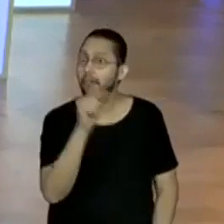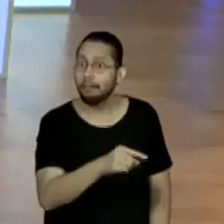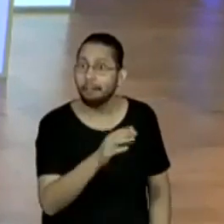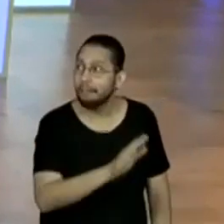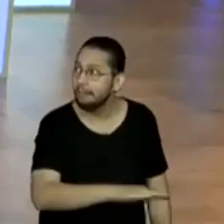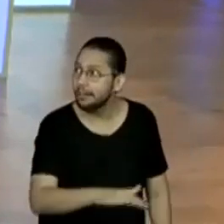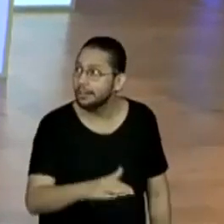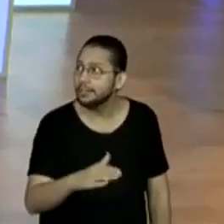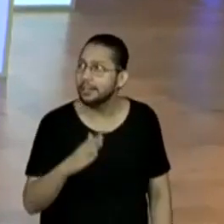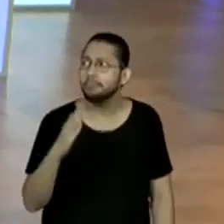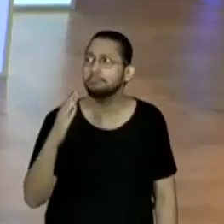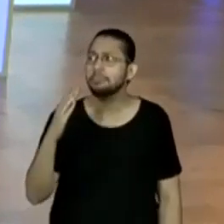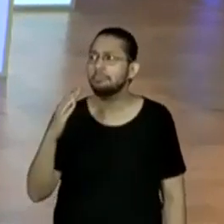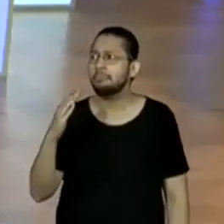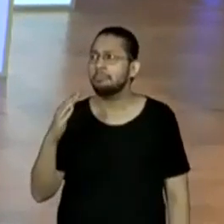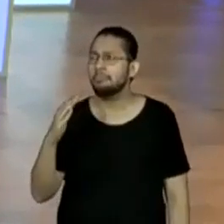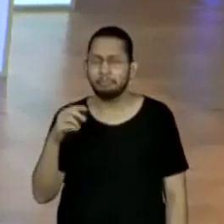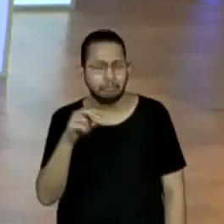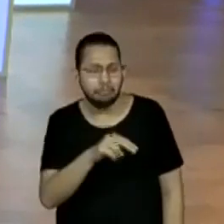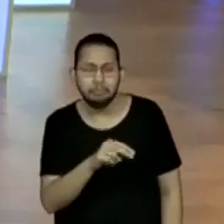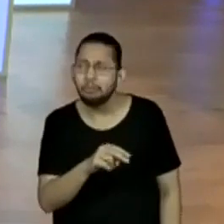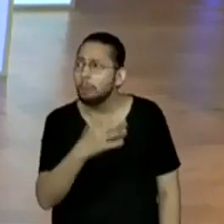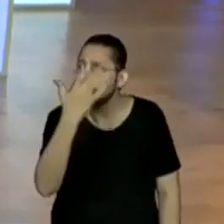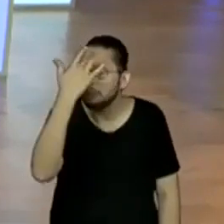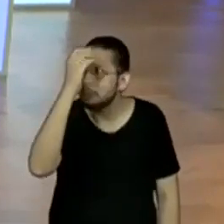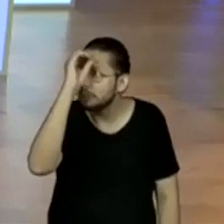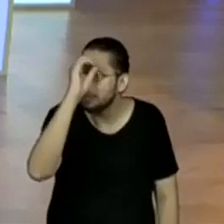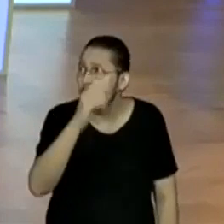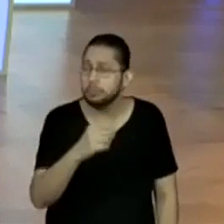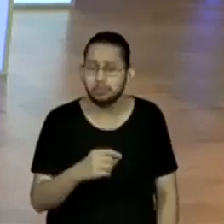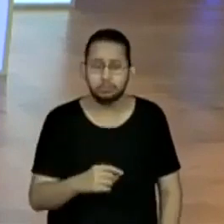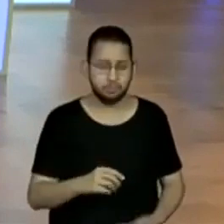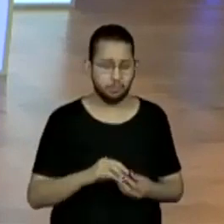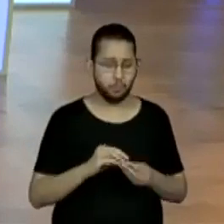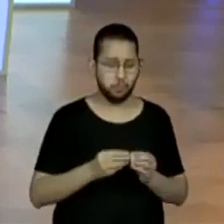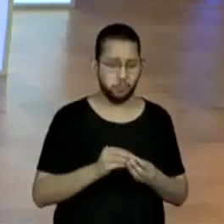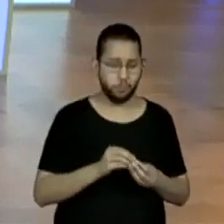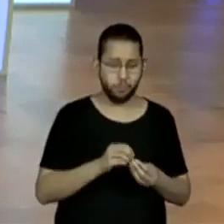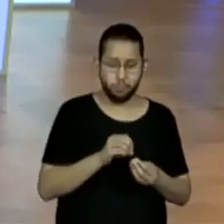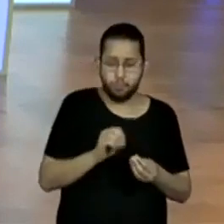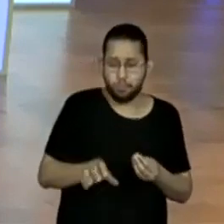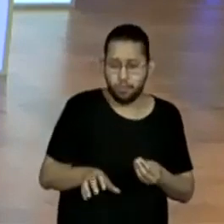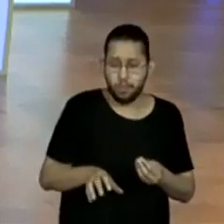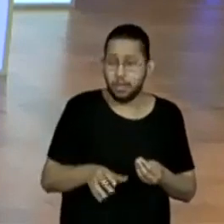que não pode poluir um rio? A criança não sabe. Ela está em processo de